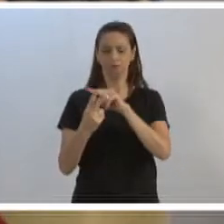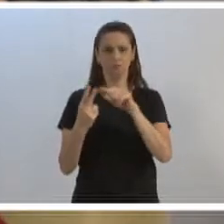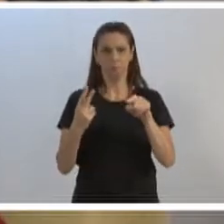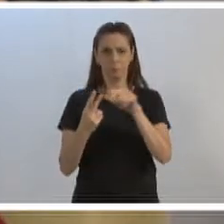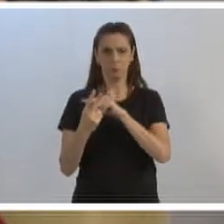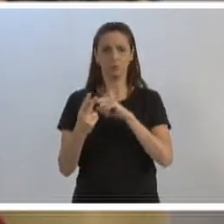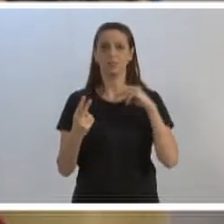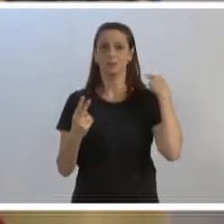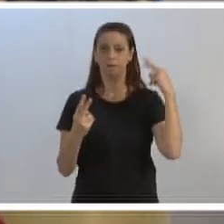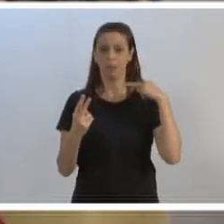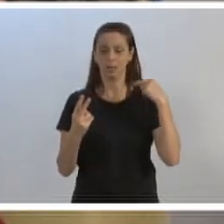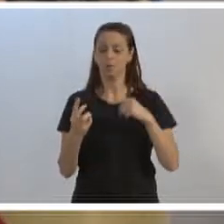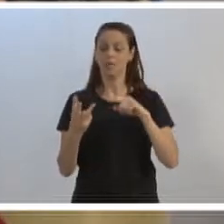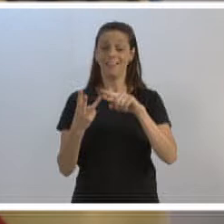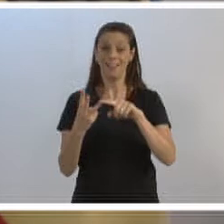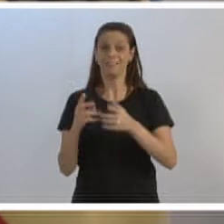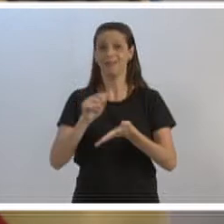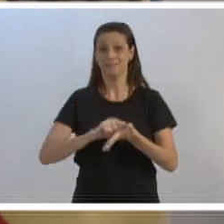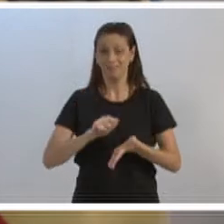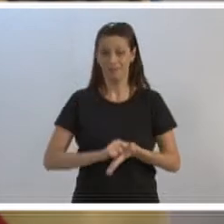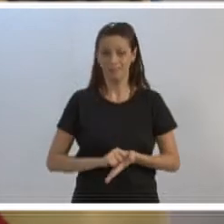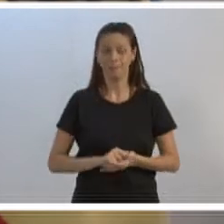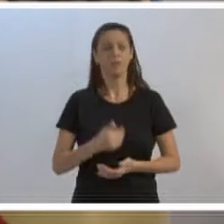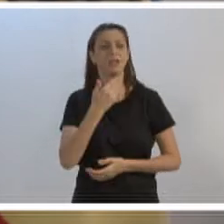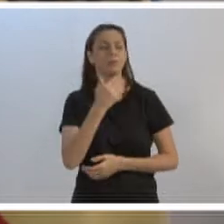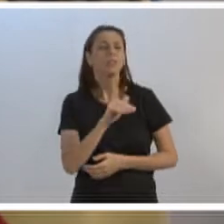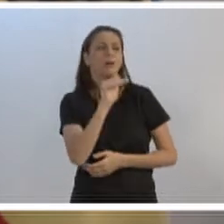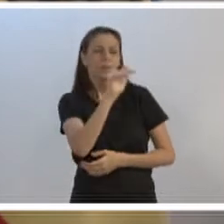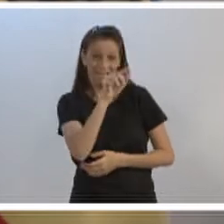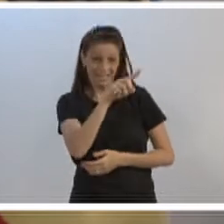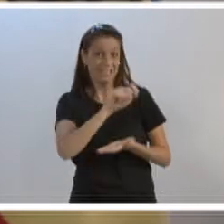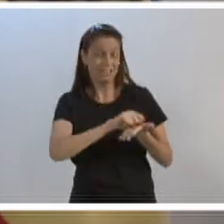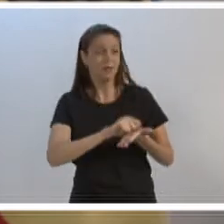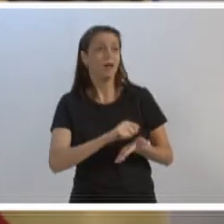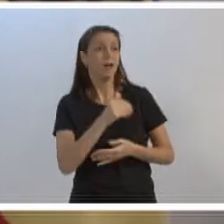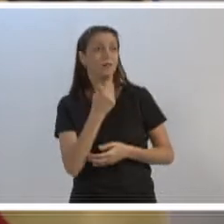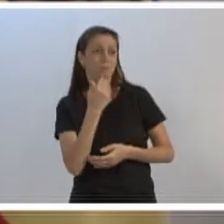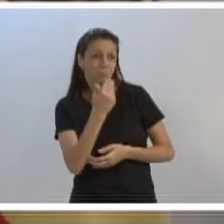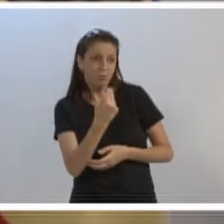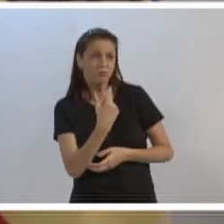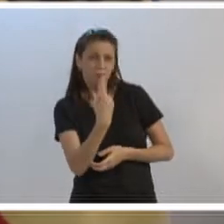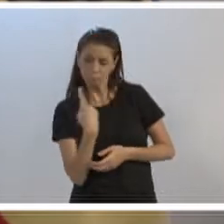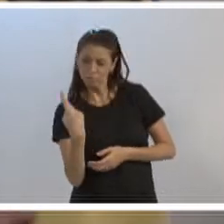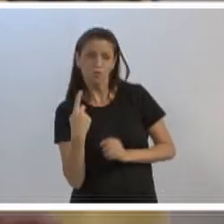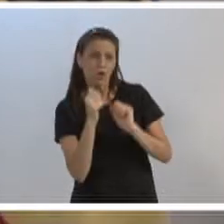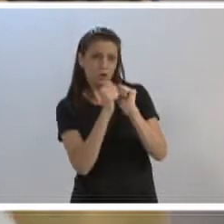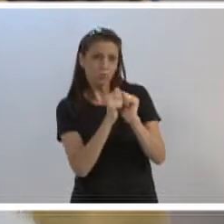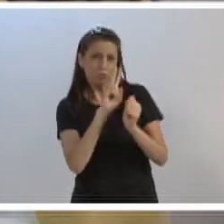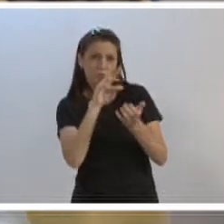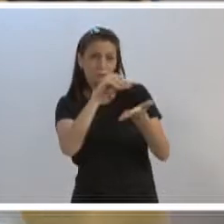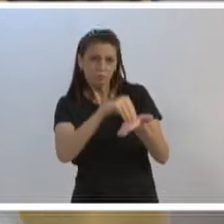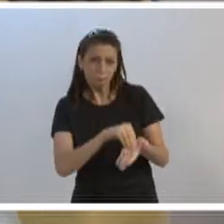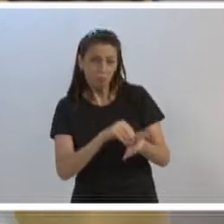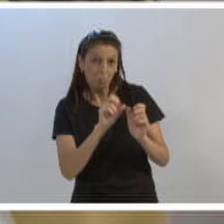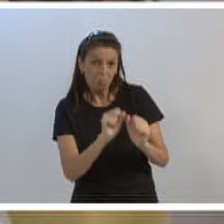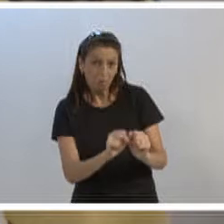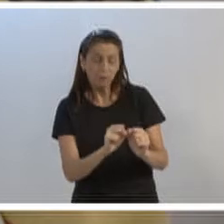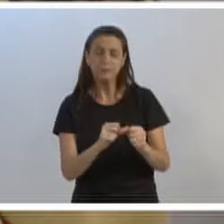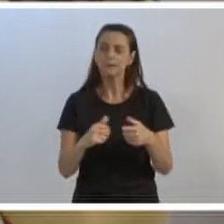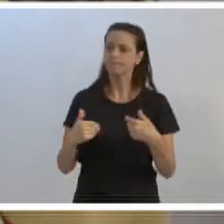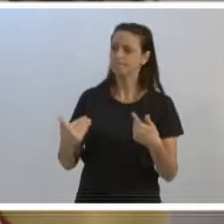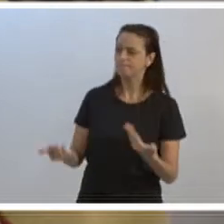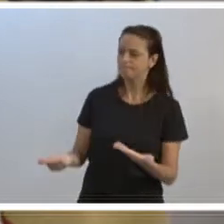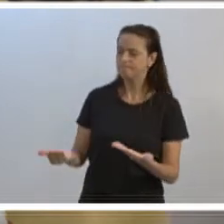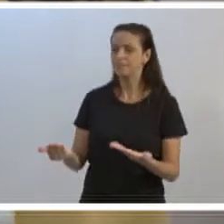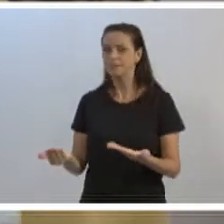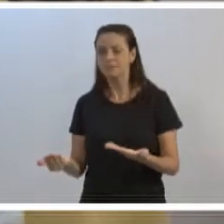do autor, pedirem para o autor que pudesse subscrever, certo? Agora, a nossa curiosidade foi na hora de,